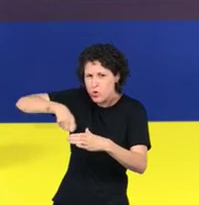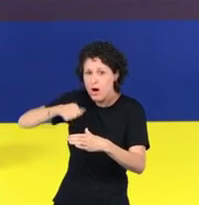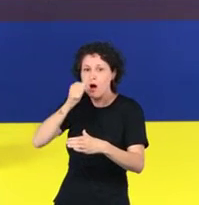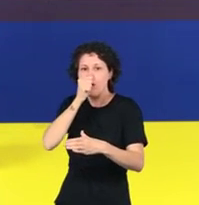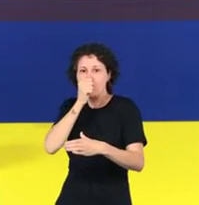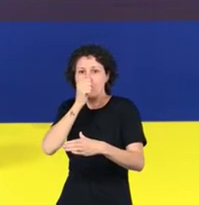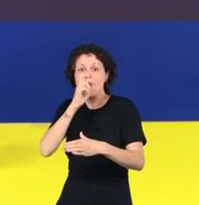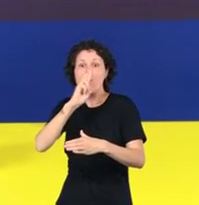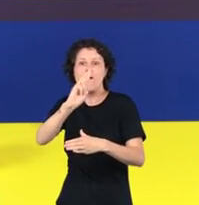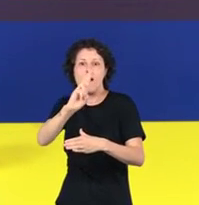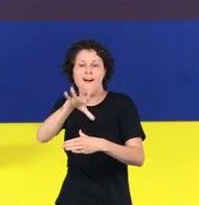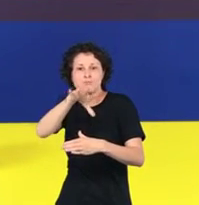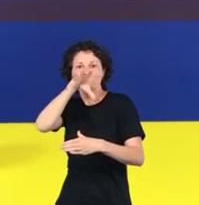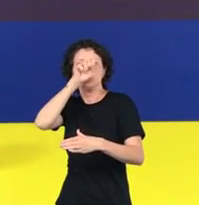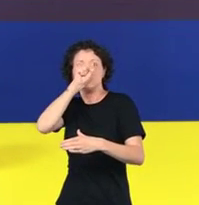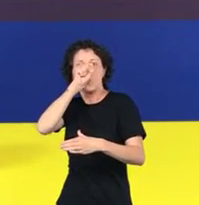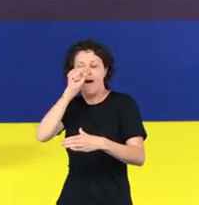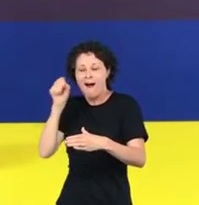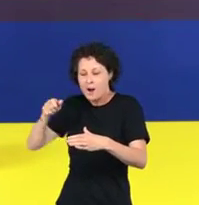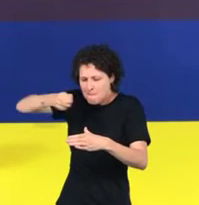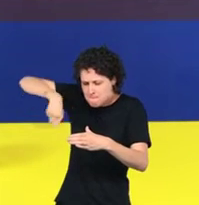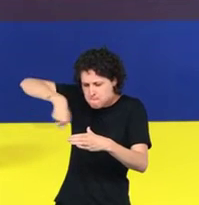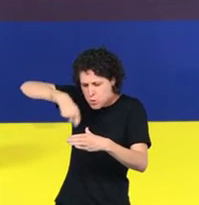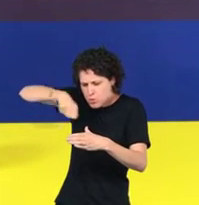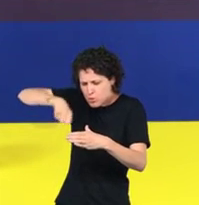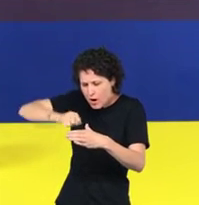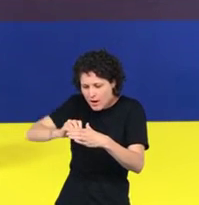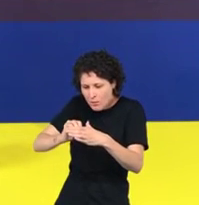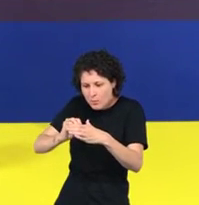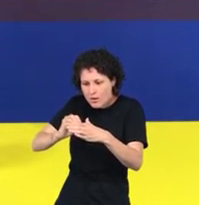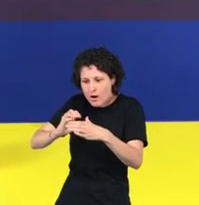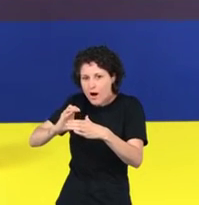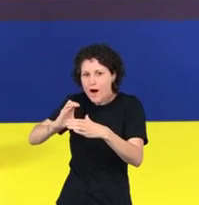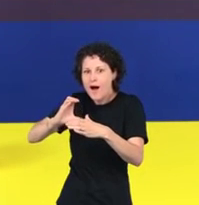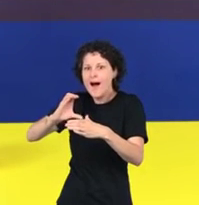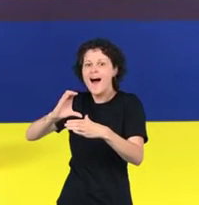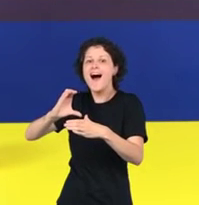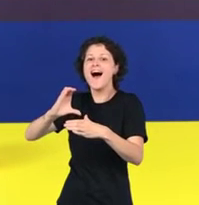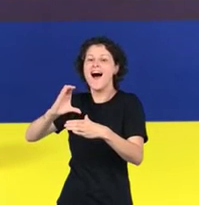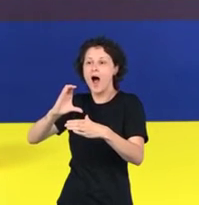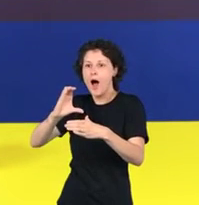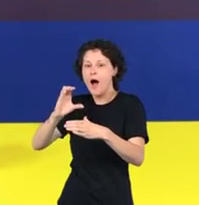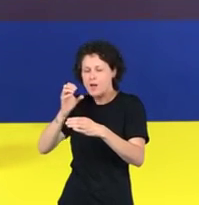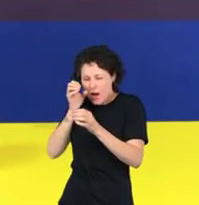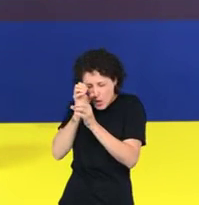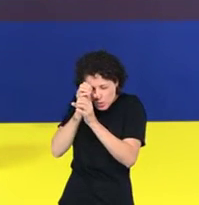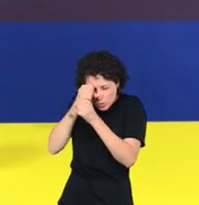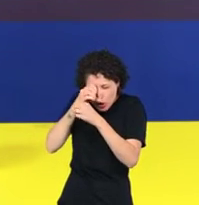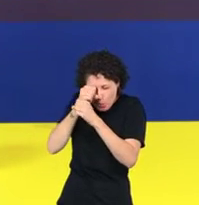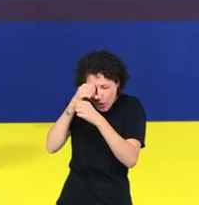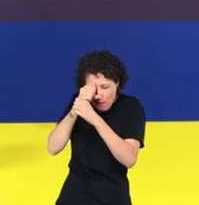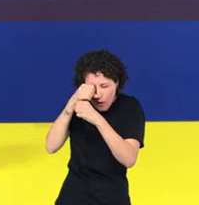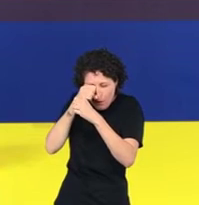albumina. E quando a gente bate a clara do ovo, essa proteína permite a incorporação do ar. Pois se nós